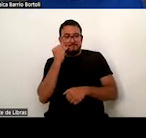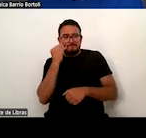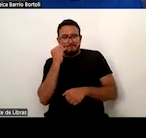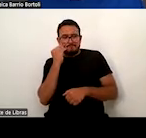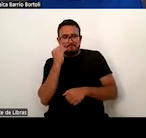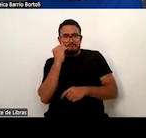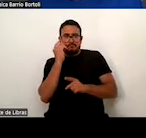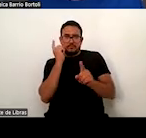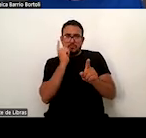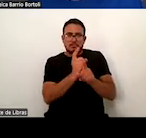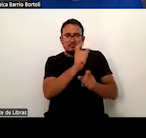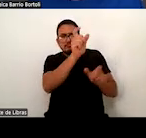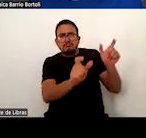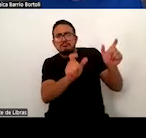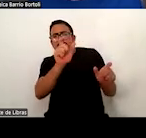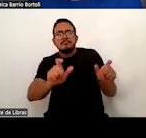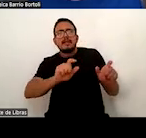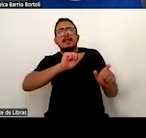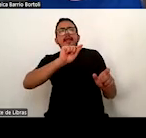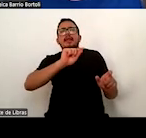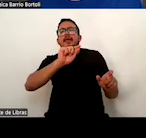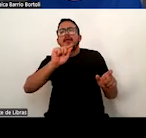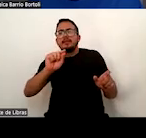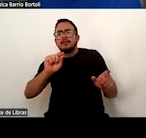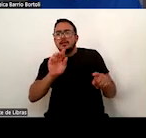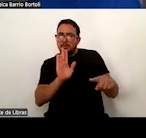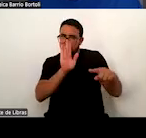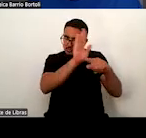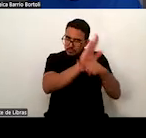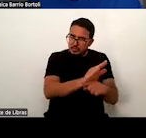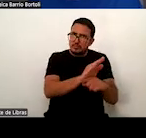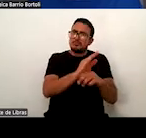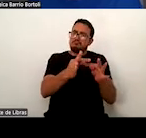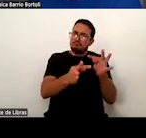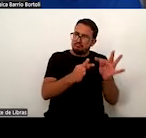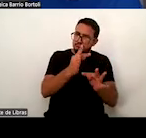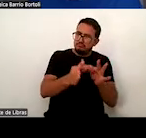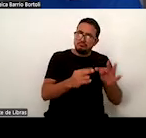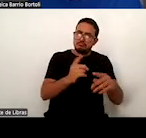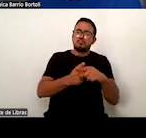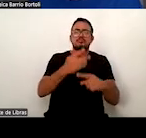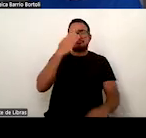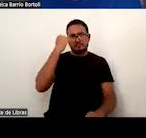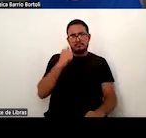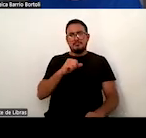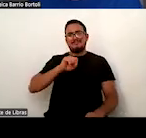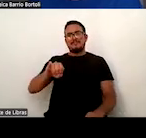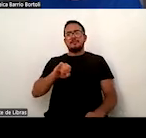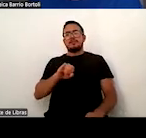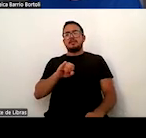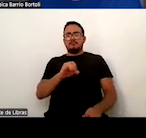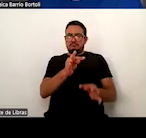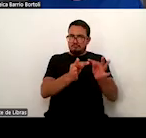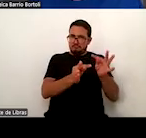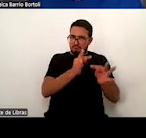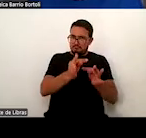esses pacientes, porque a gente sabe que essa doença tratada precocemente, ela vai aumentar a chance de sobrevida e de cura